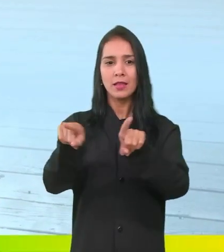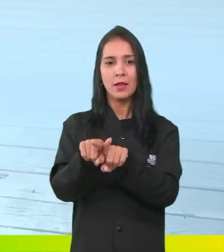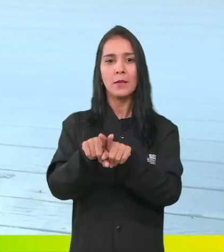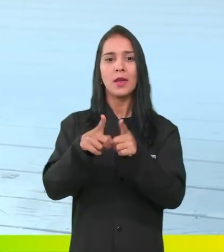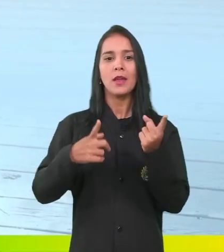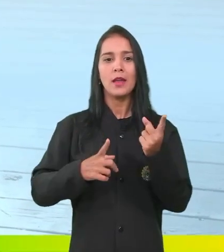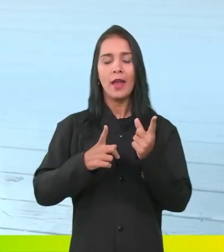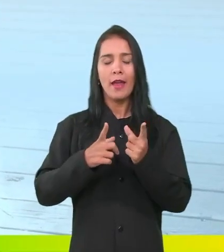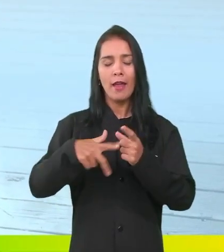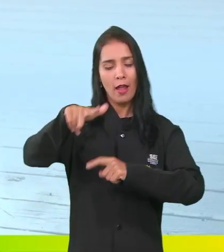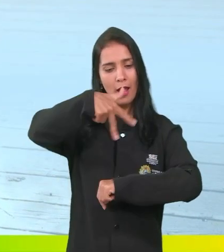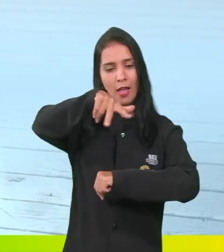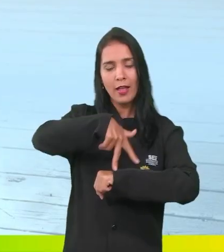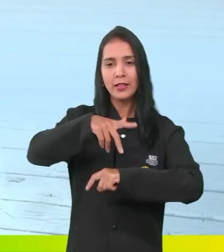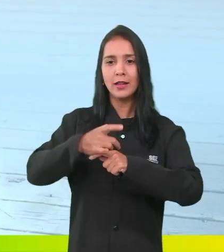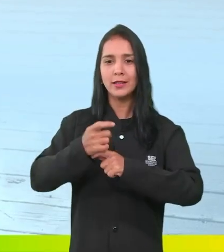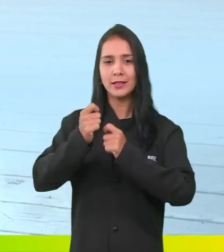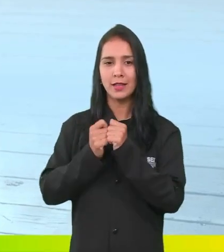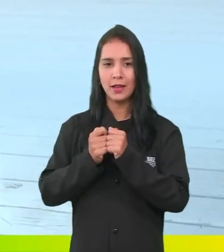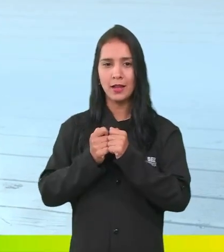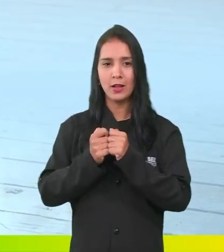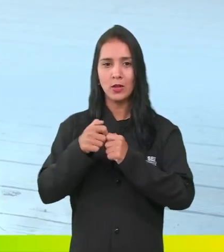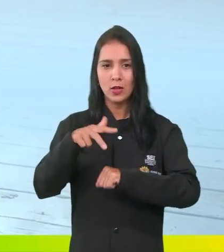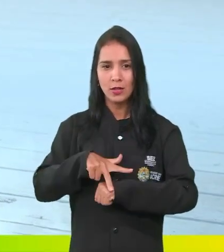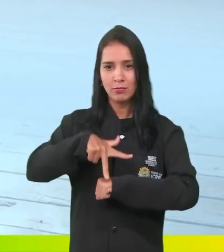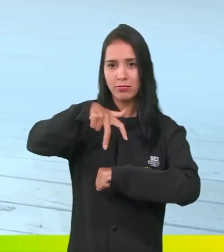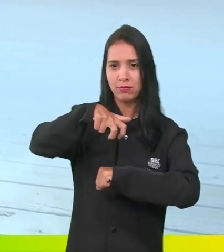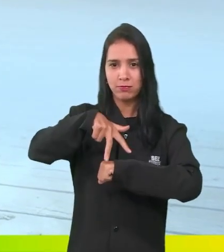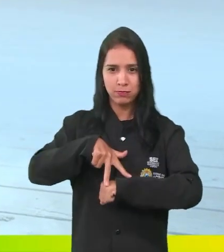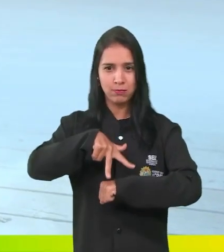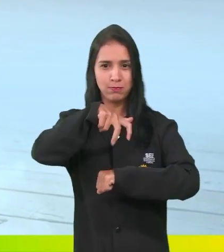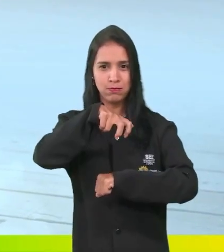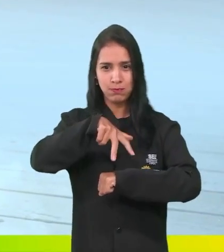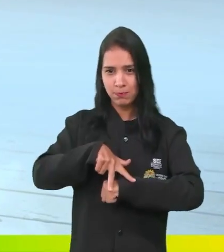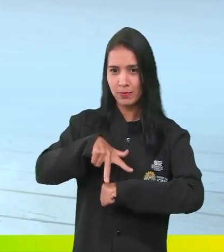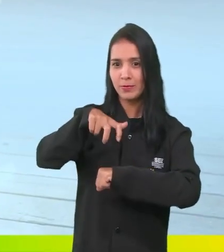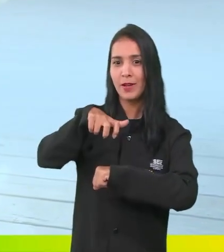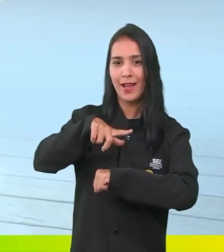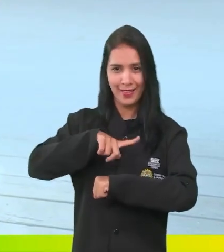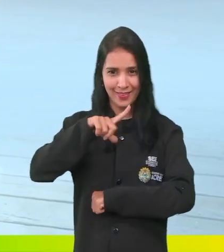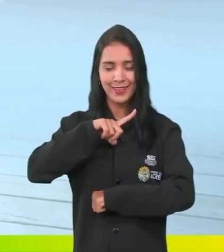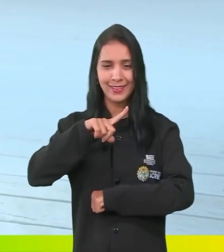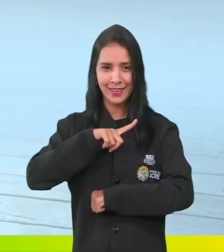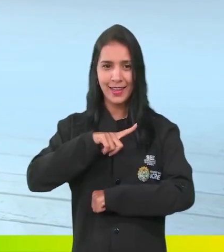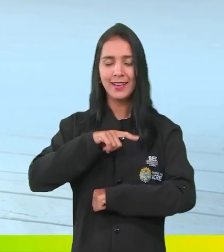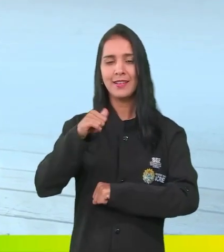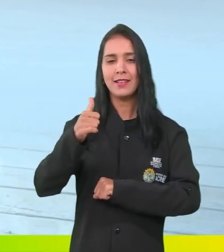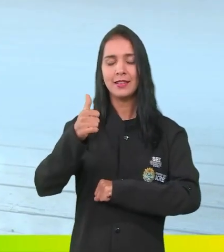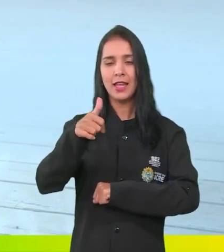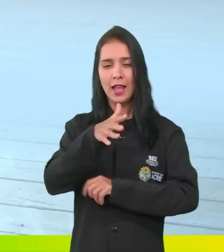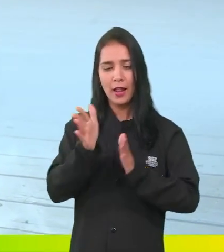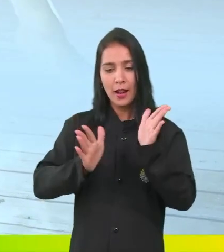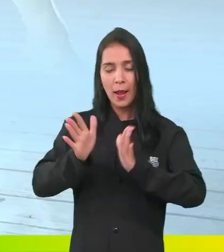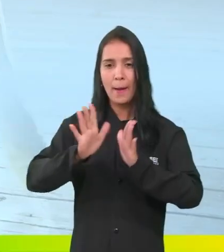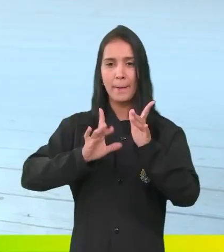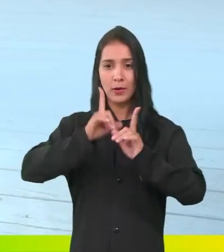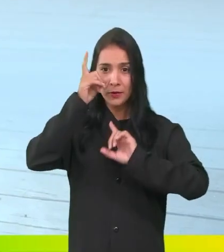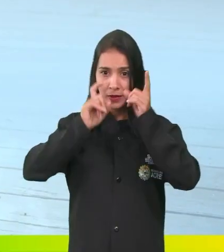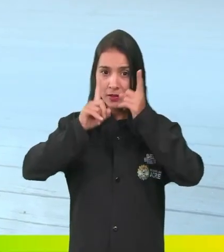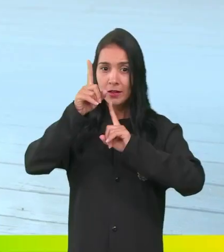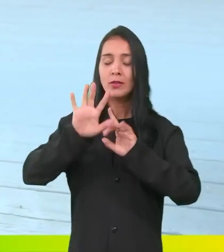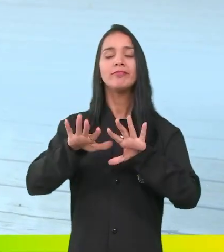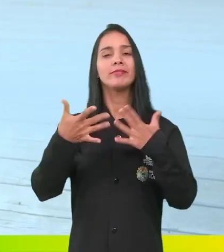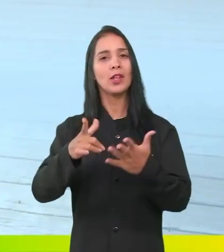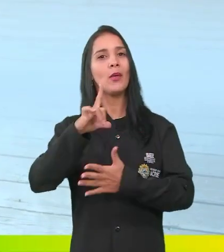aí da emoção e da expressão corporal através da dança. Essa arte celebra identidades e reflete